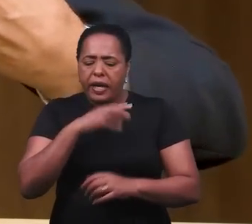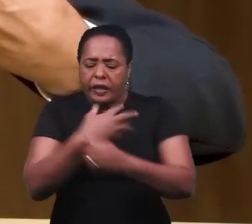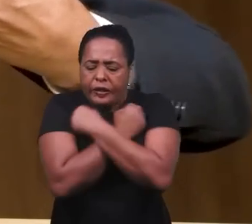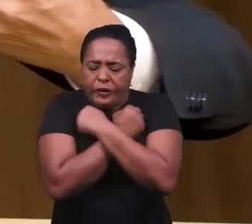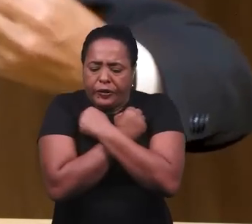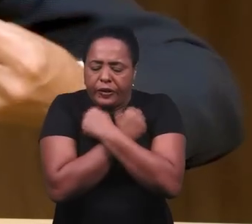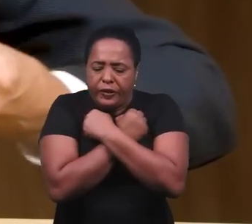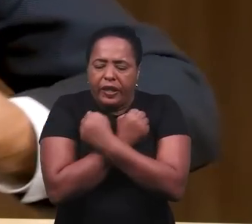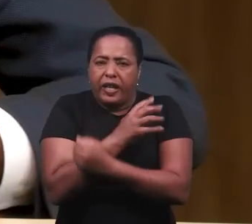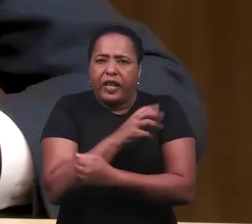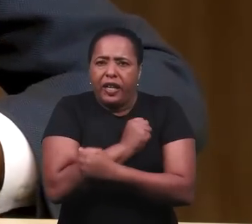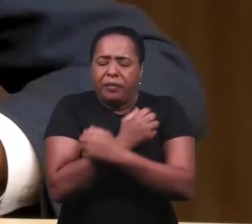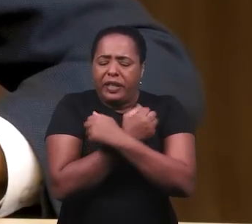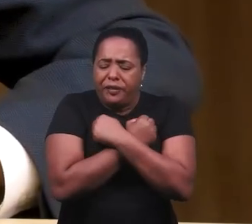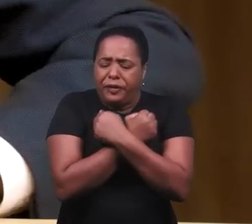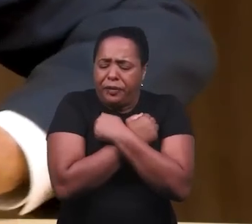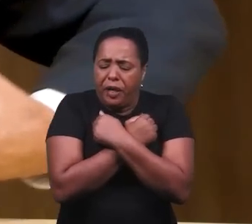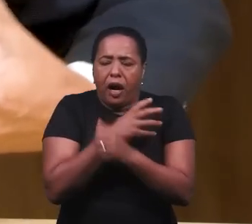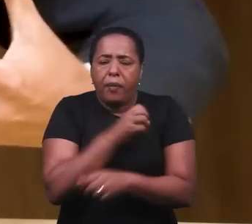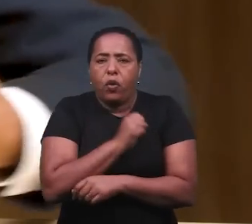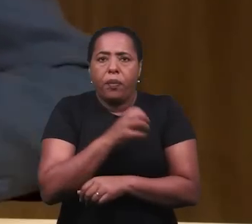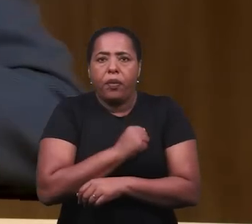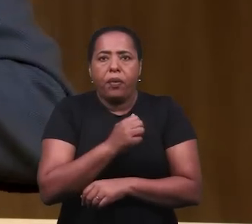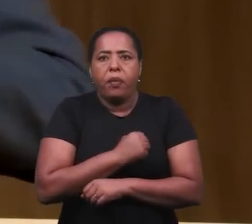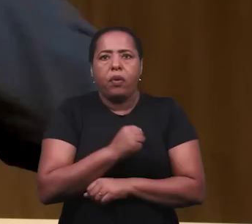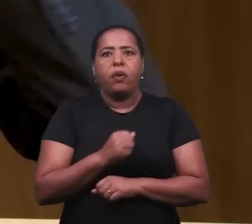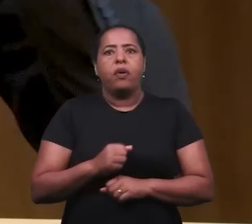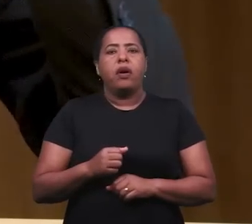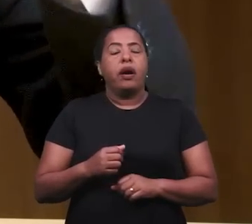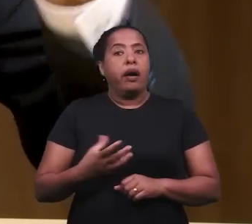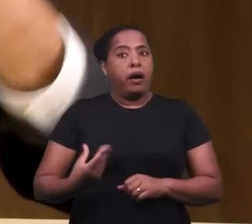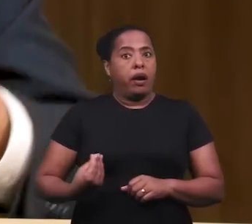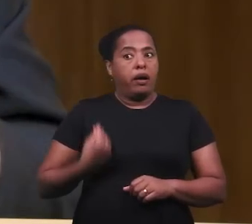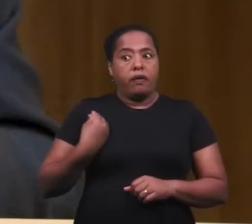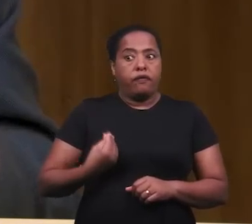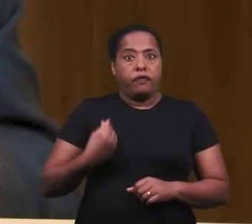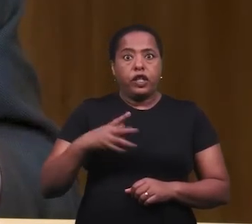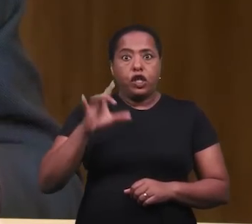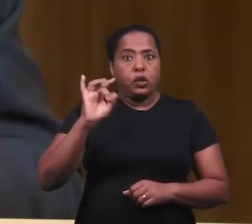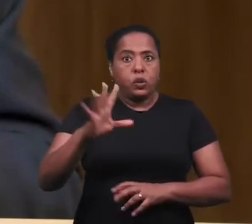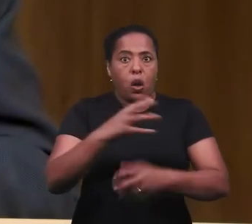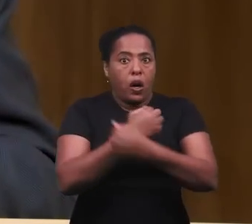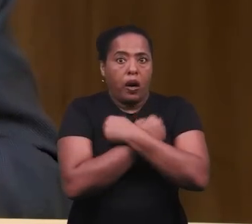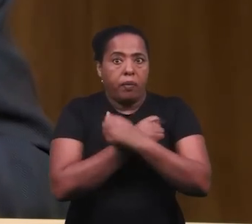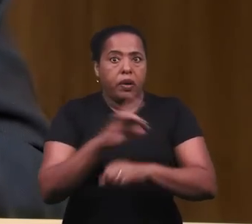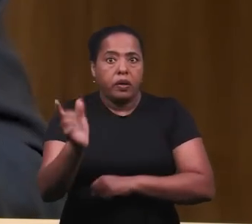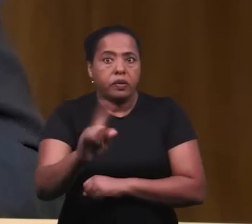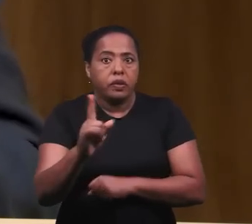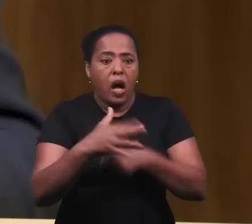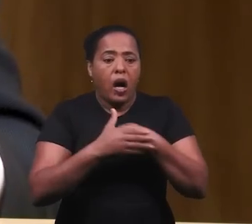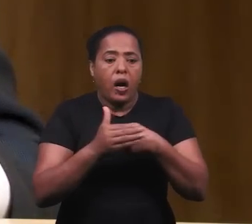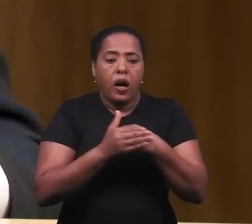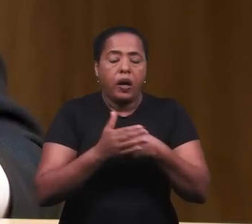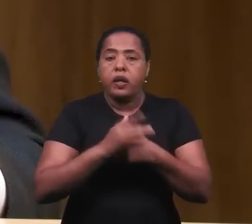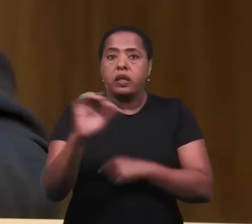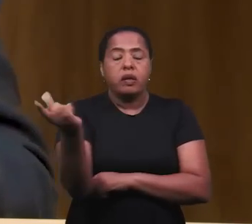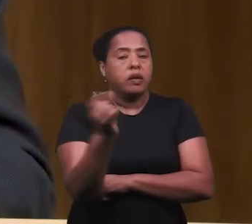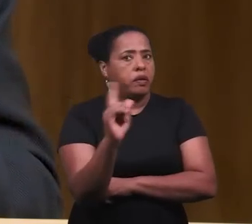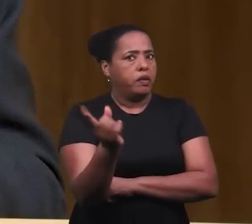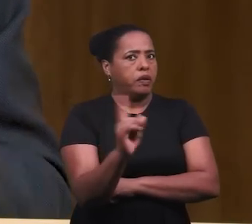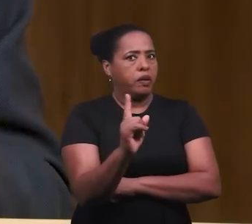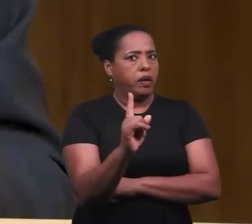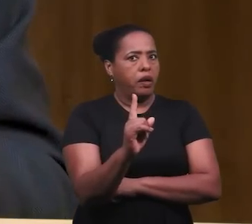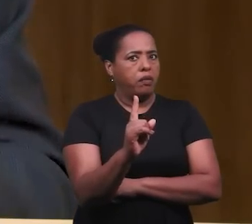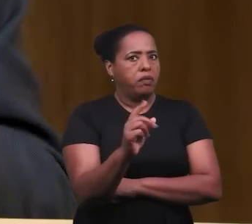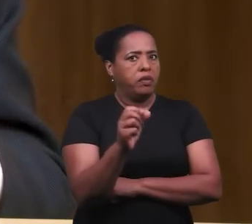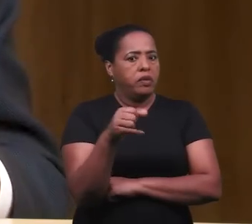tão assim, a mãe ursa, né? Ama e aquela coisa, aquele amor. Não, a vida não pode ser só abraço. A sua